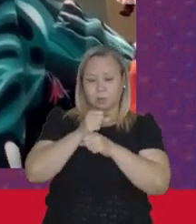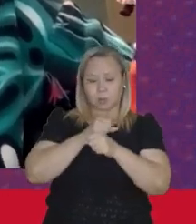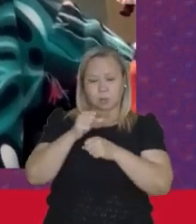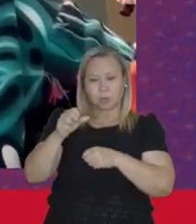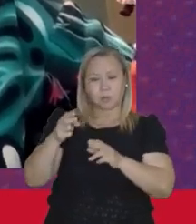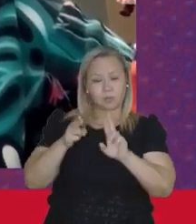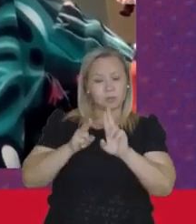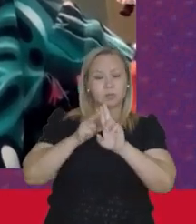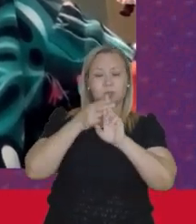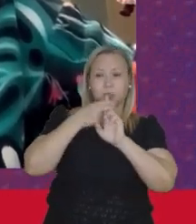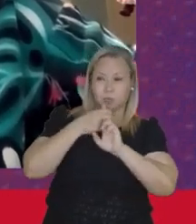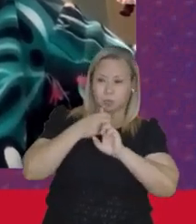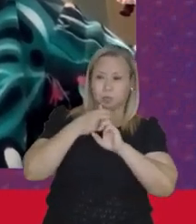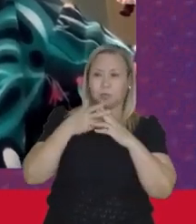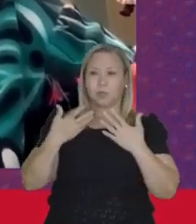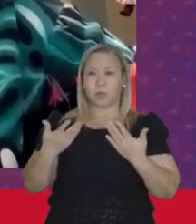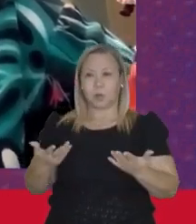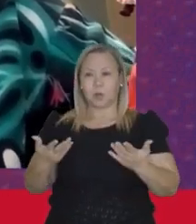SUS